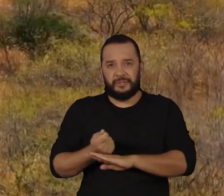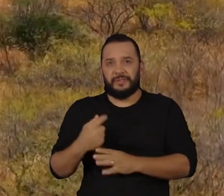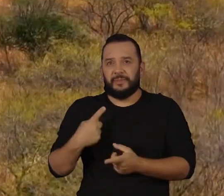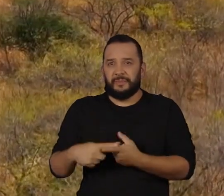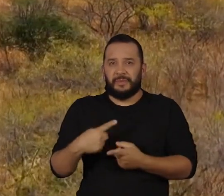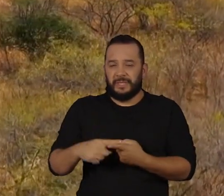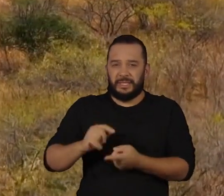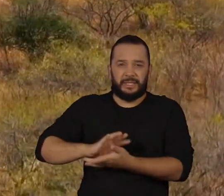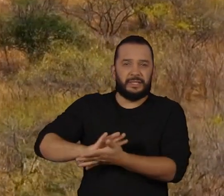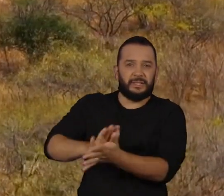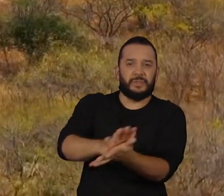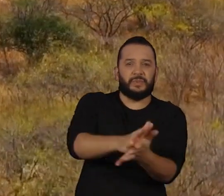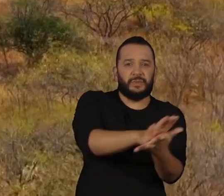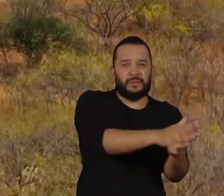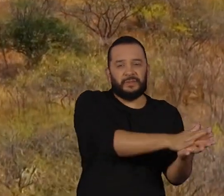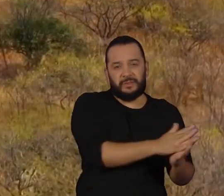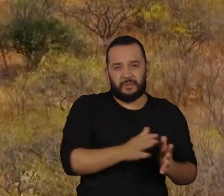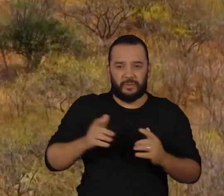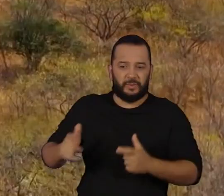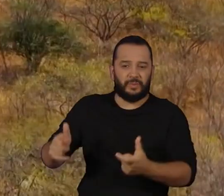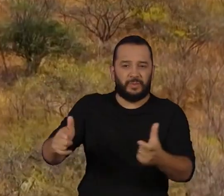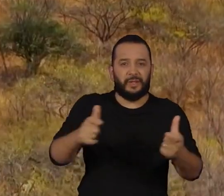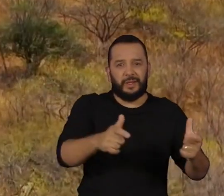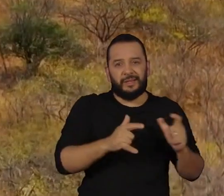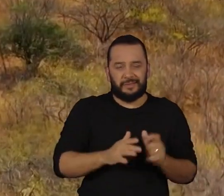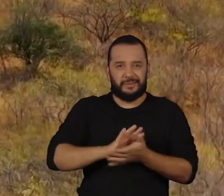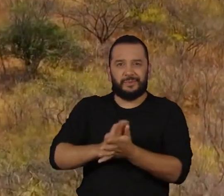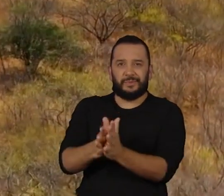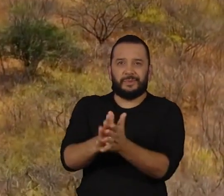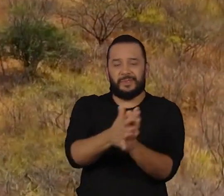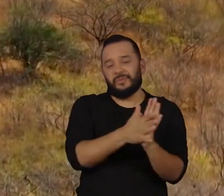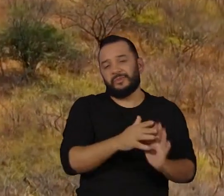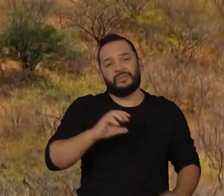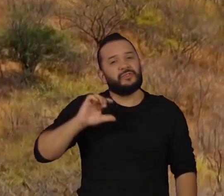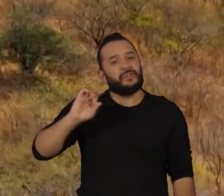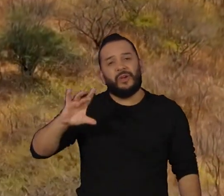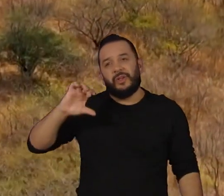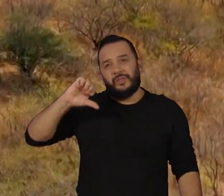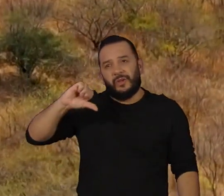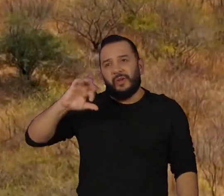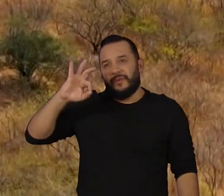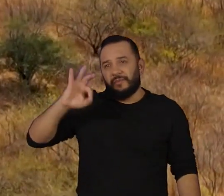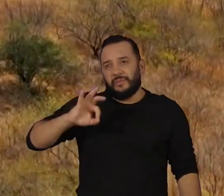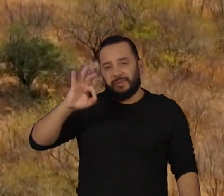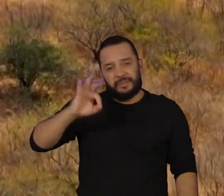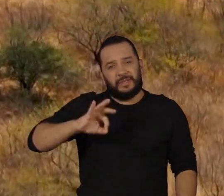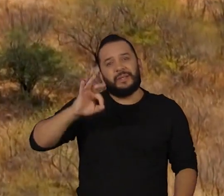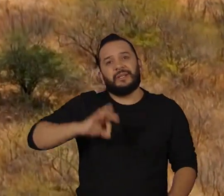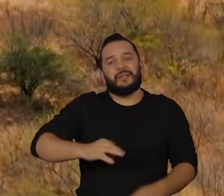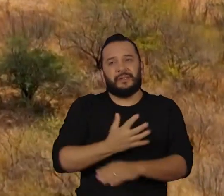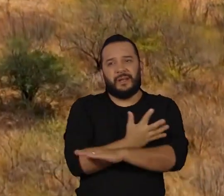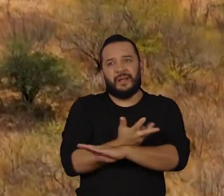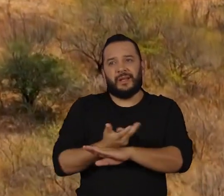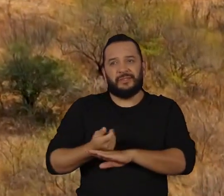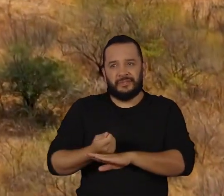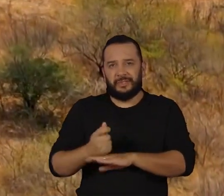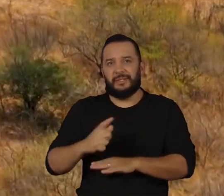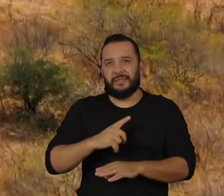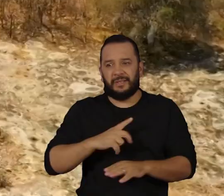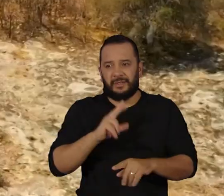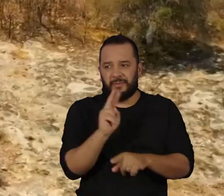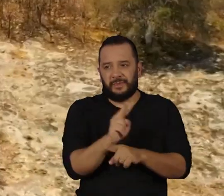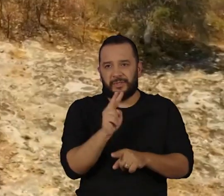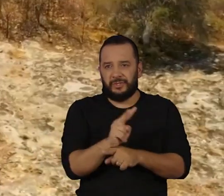bioma. Atualmente, apenas 9% da Caatinga estão legalmente protegidos.